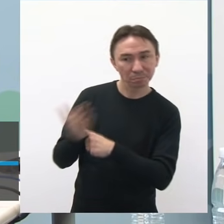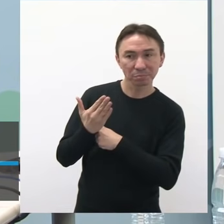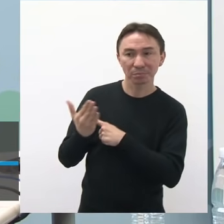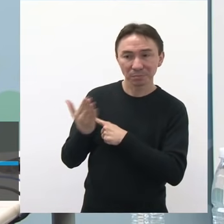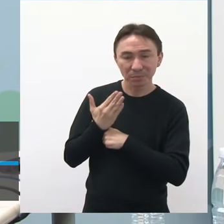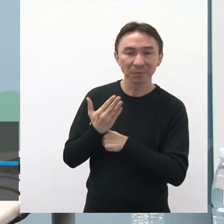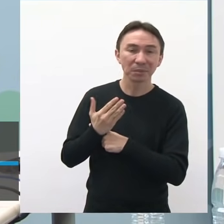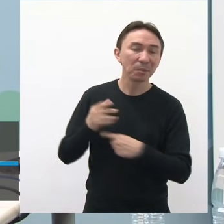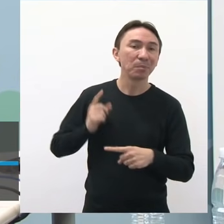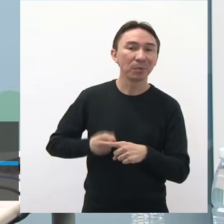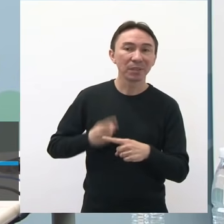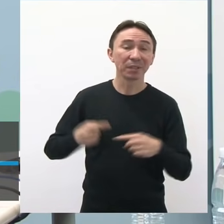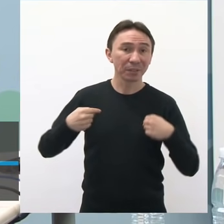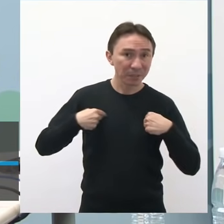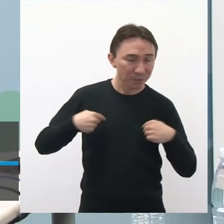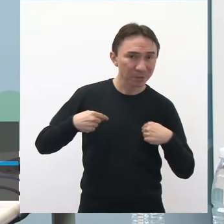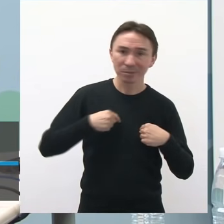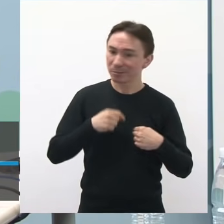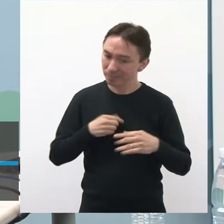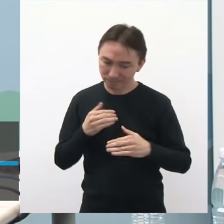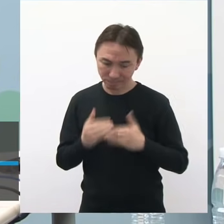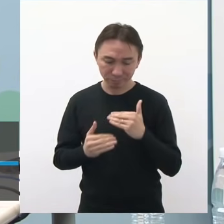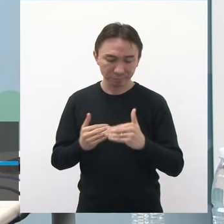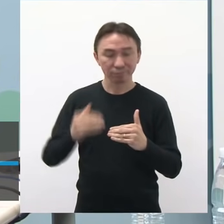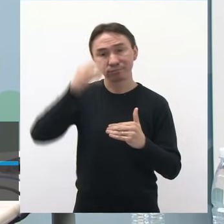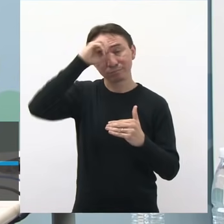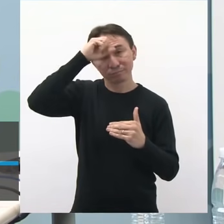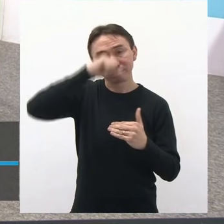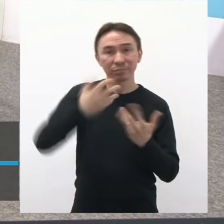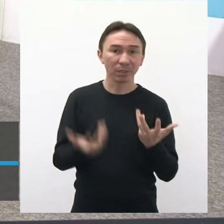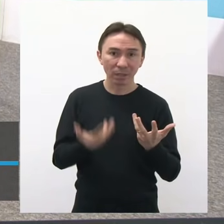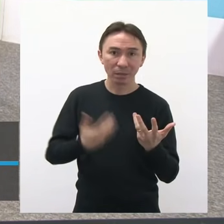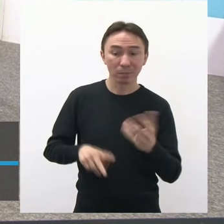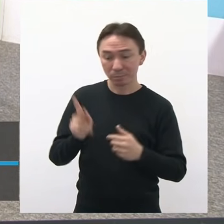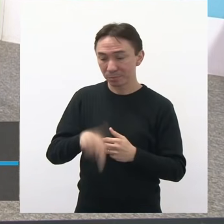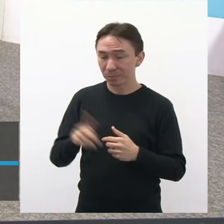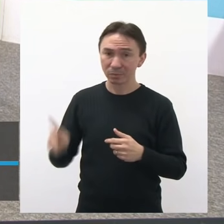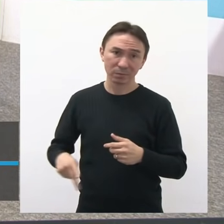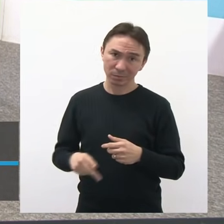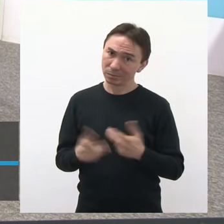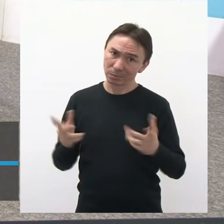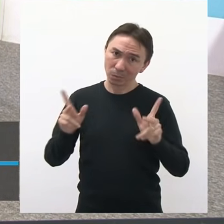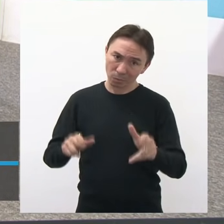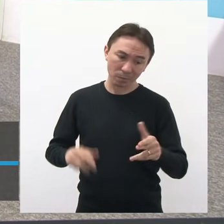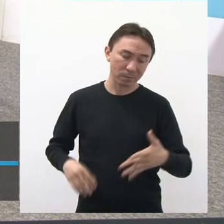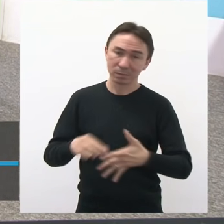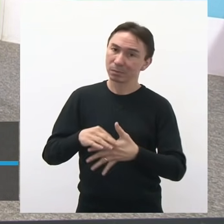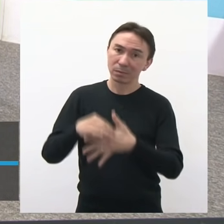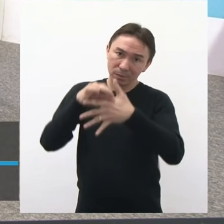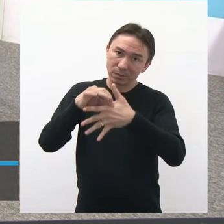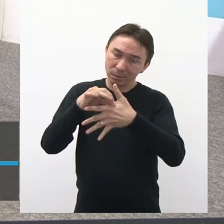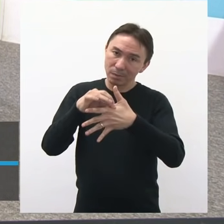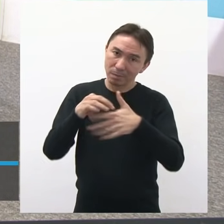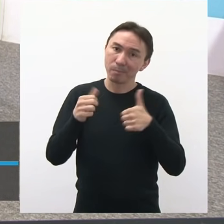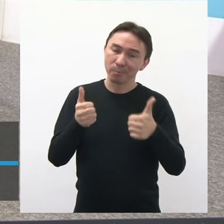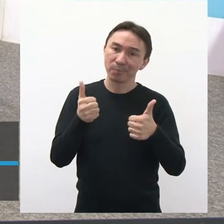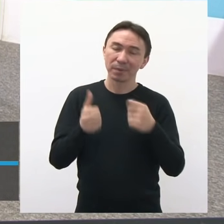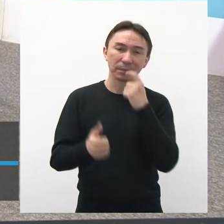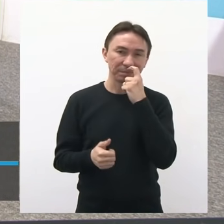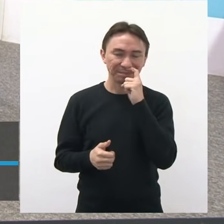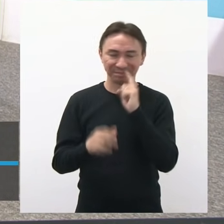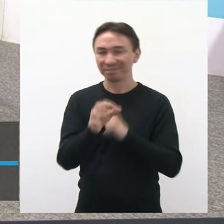formação e desejo ser, enquanto professor, um grande líder. Que legal, muito né? Muito bom, muito uhum. bom. Então,